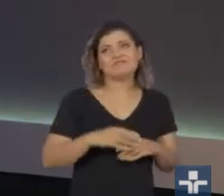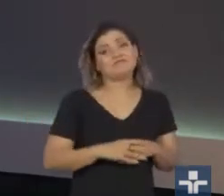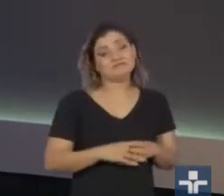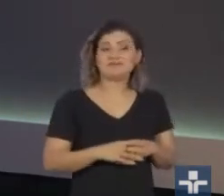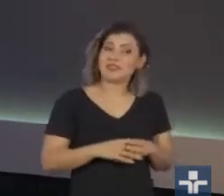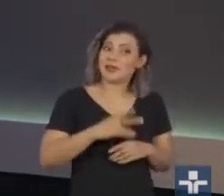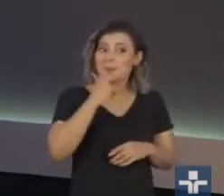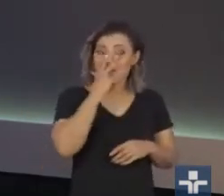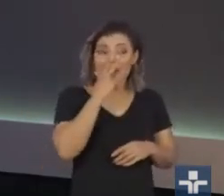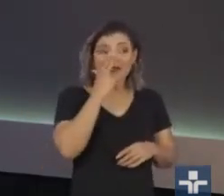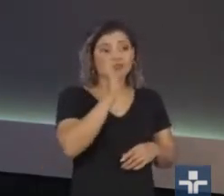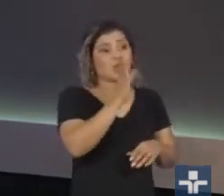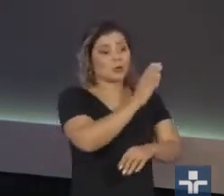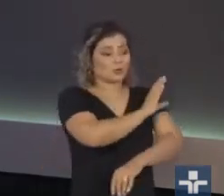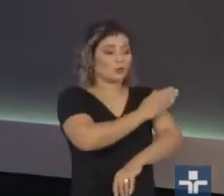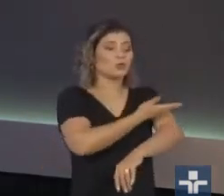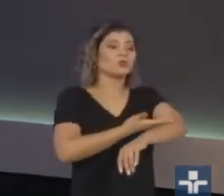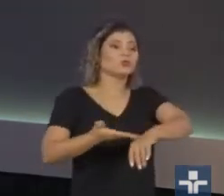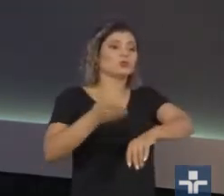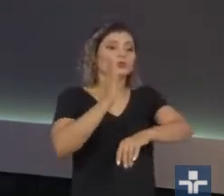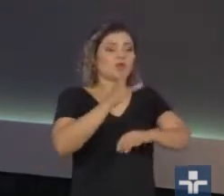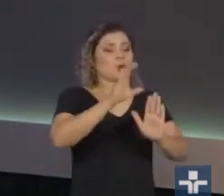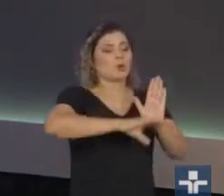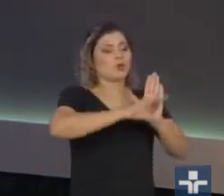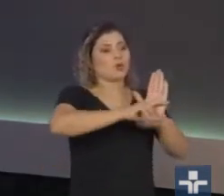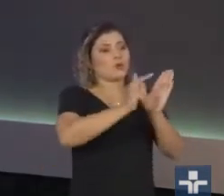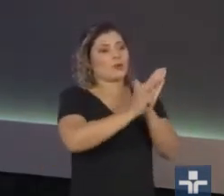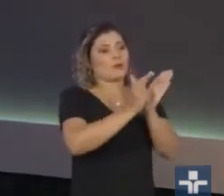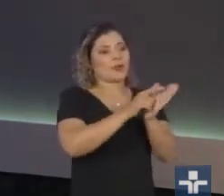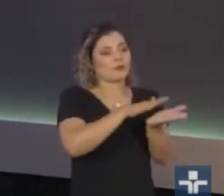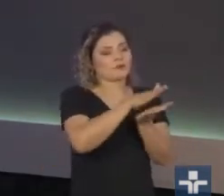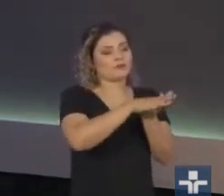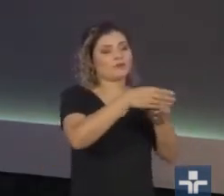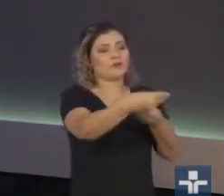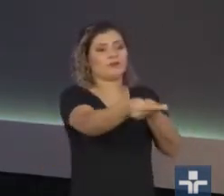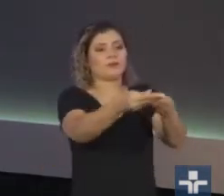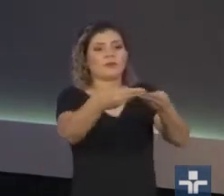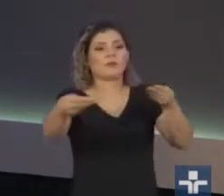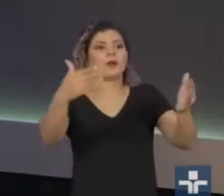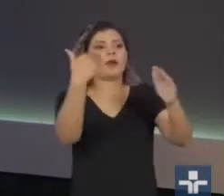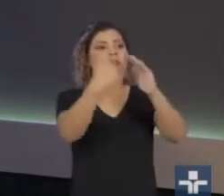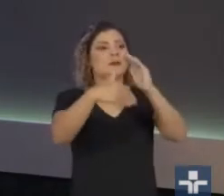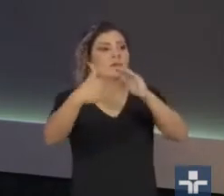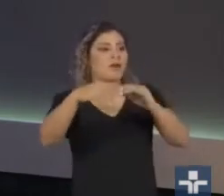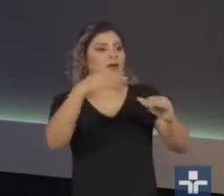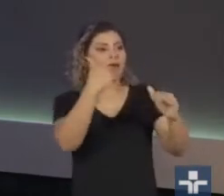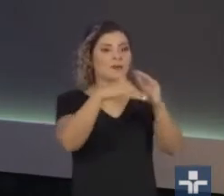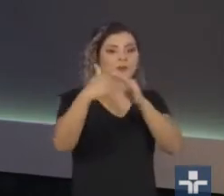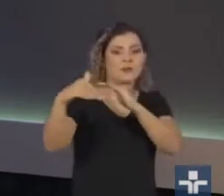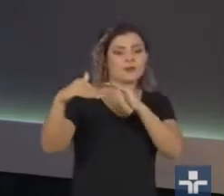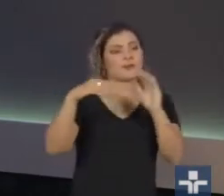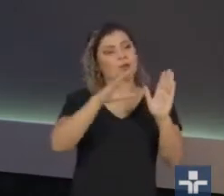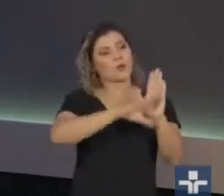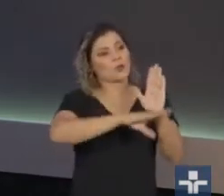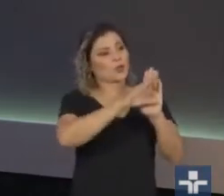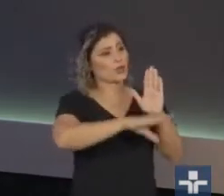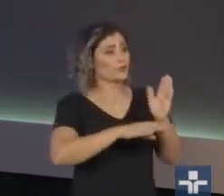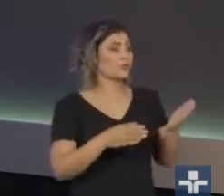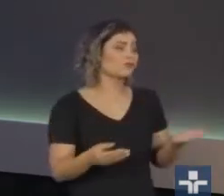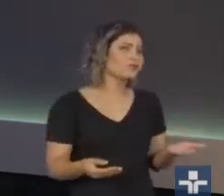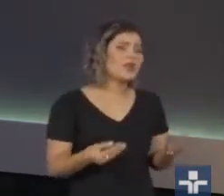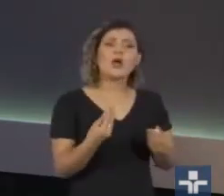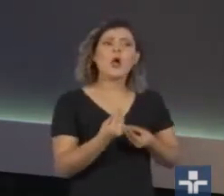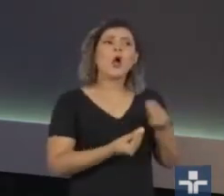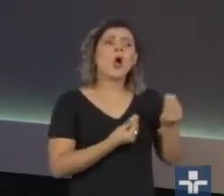estava mais habituado a levar um currículo, a enviar um currículo para os conhecidos. Como